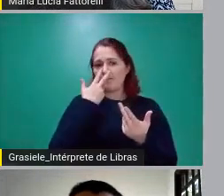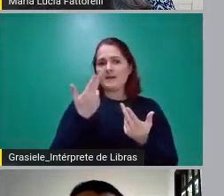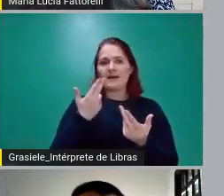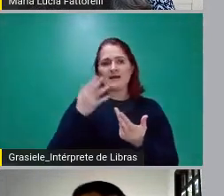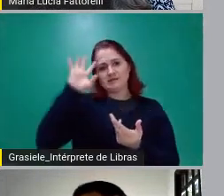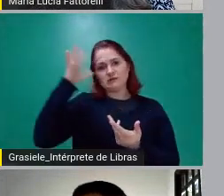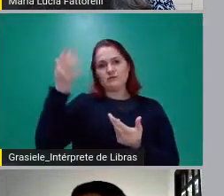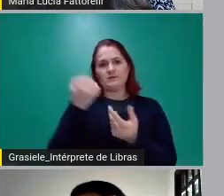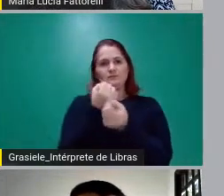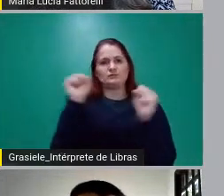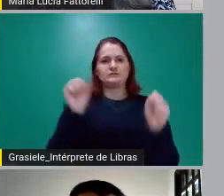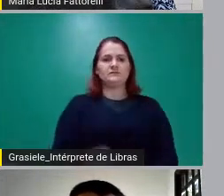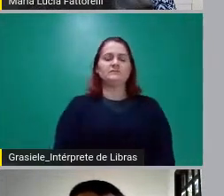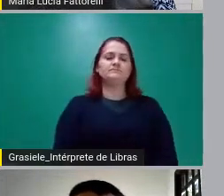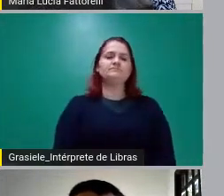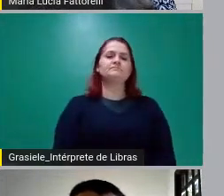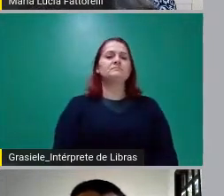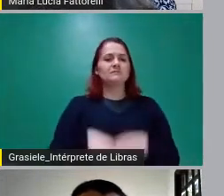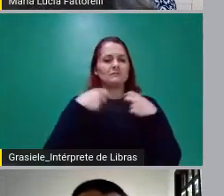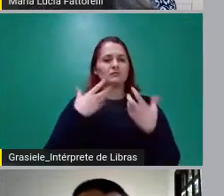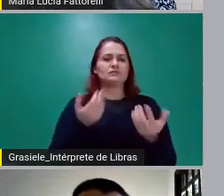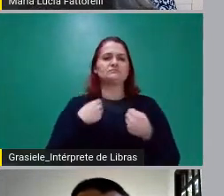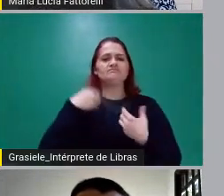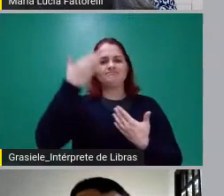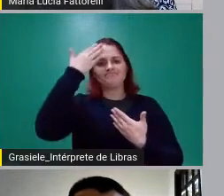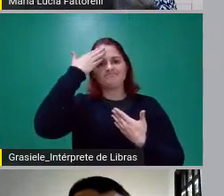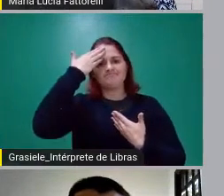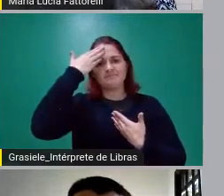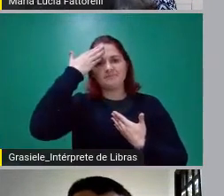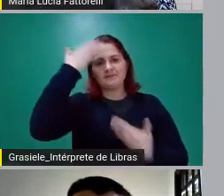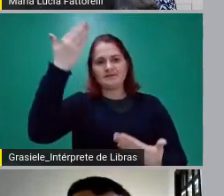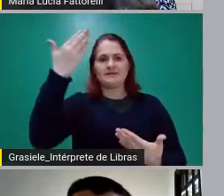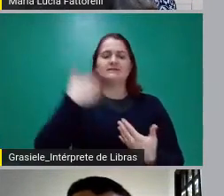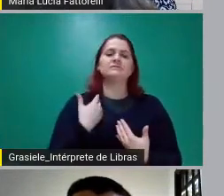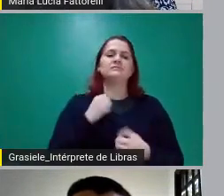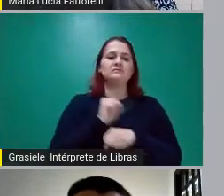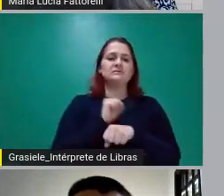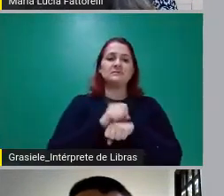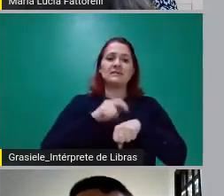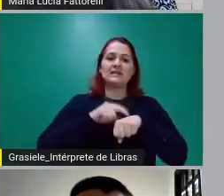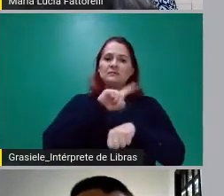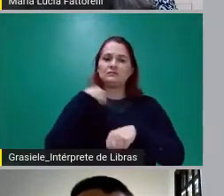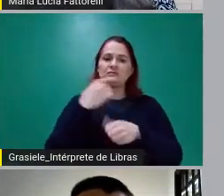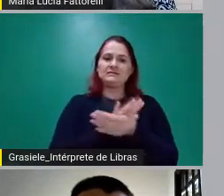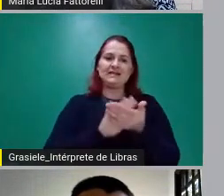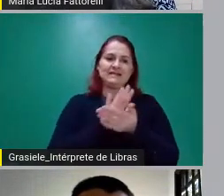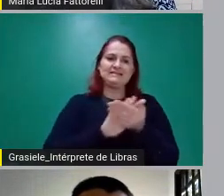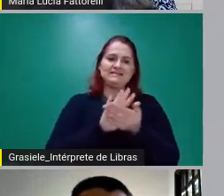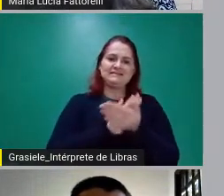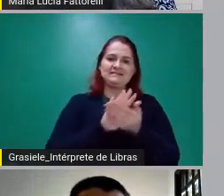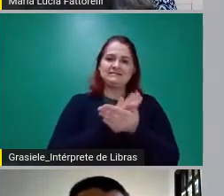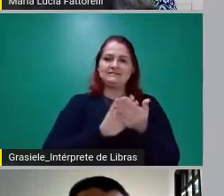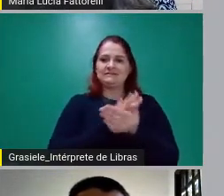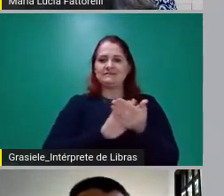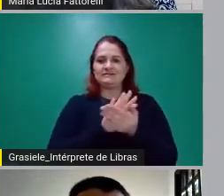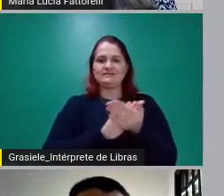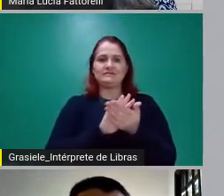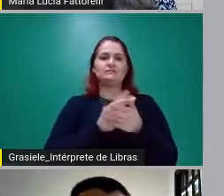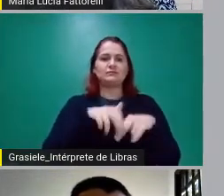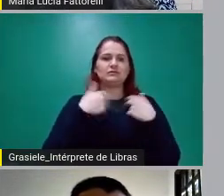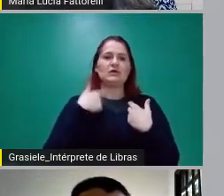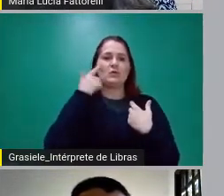intransponíveis. Dito isso, eu agradeço demais, espero não ter passado muito do tempo, mas eu acho que eu consegui